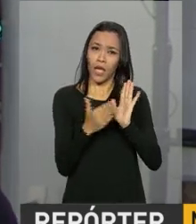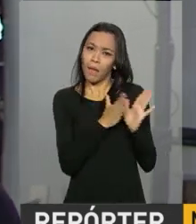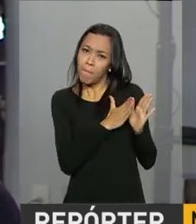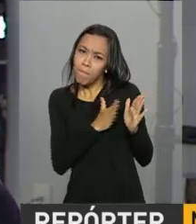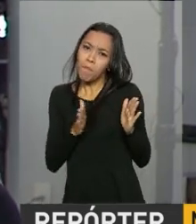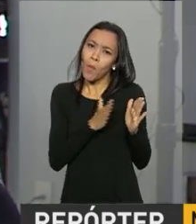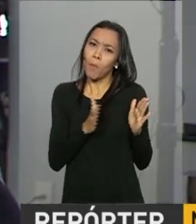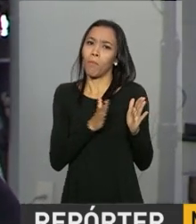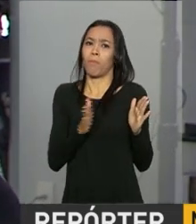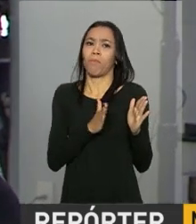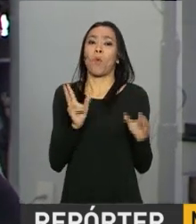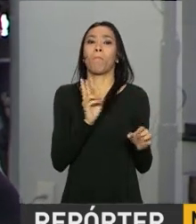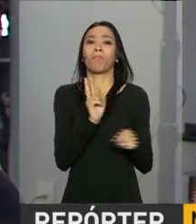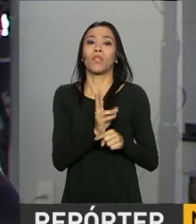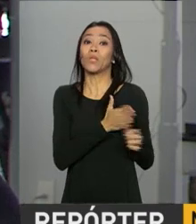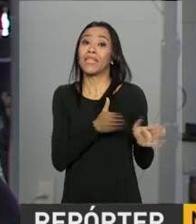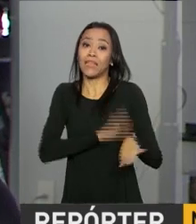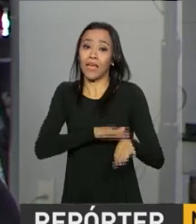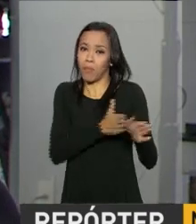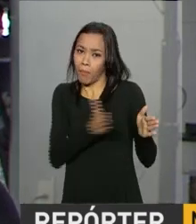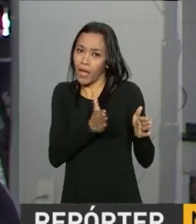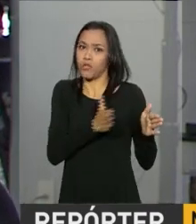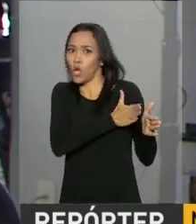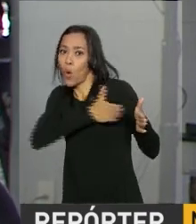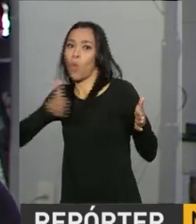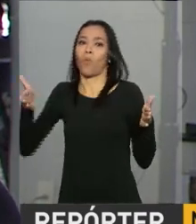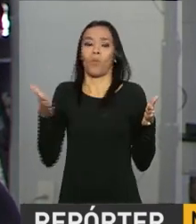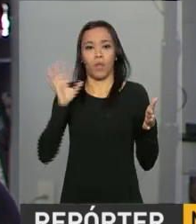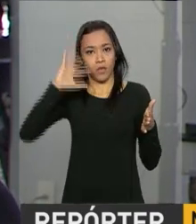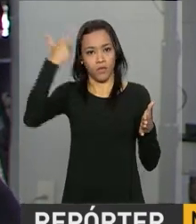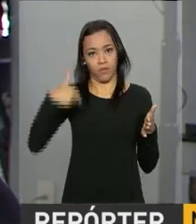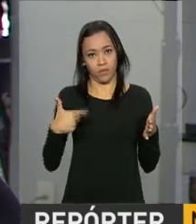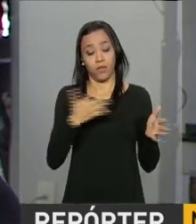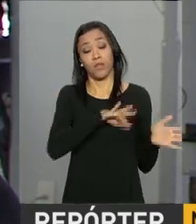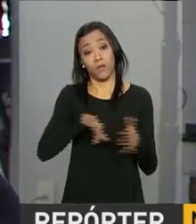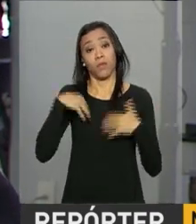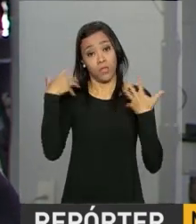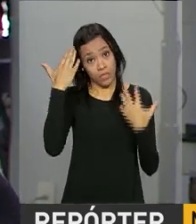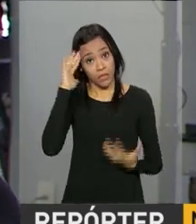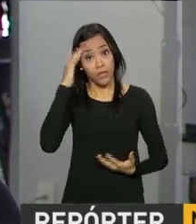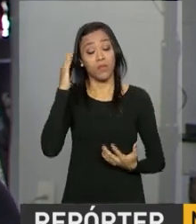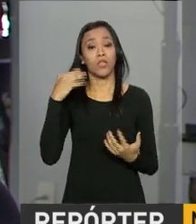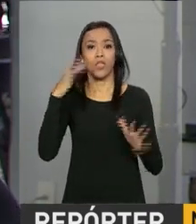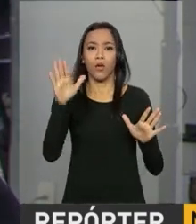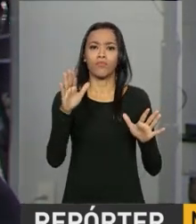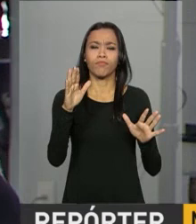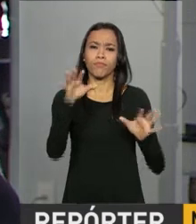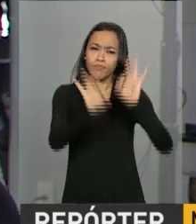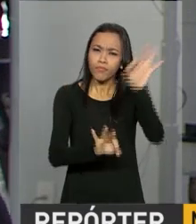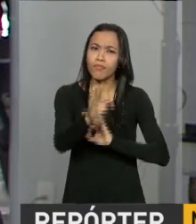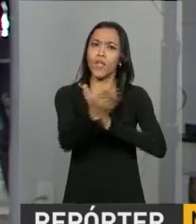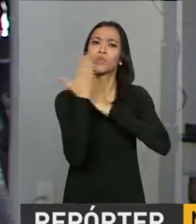né Eh eh e nós temos que nós o setor produtivo construir junto eh com o Parlamento e também